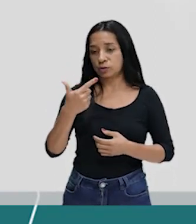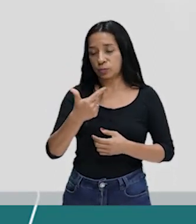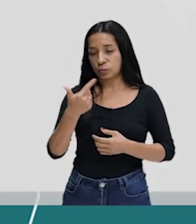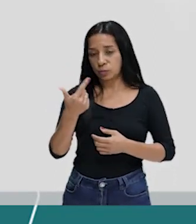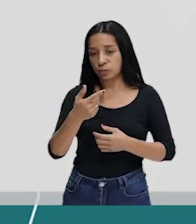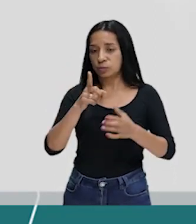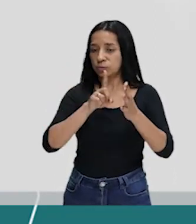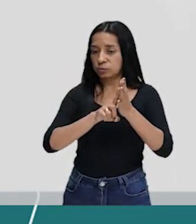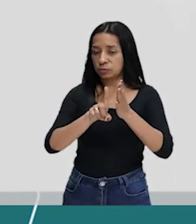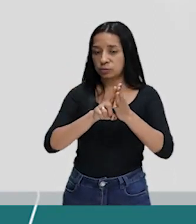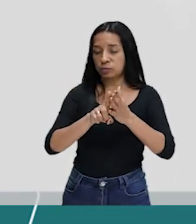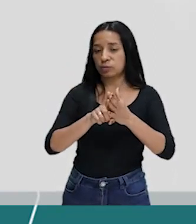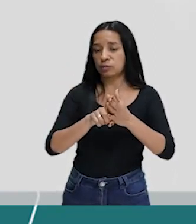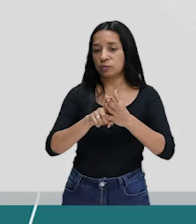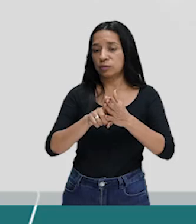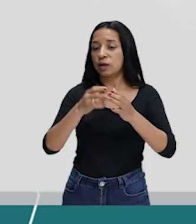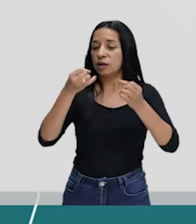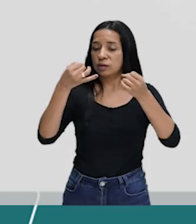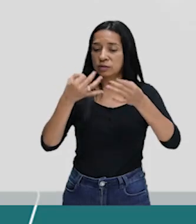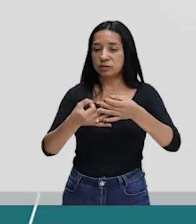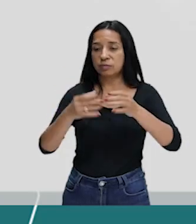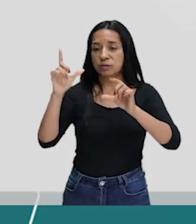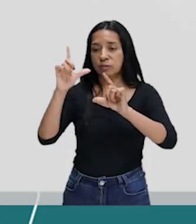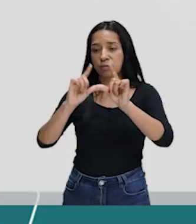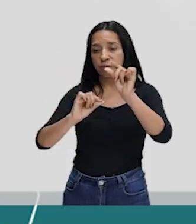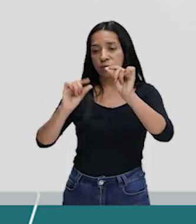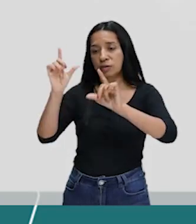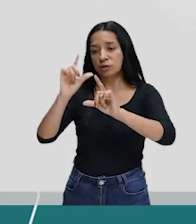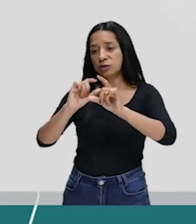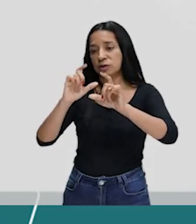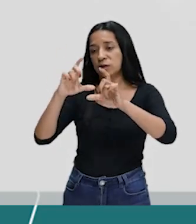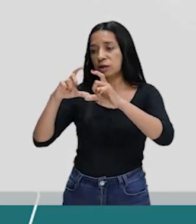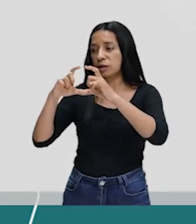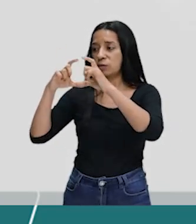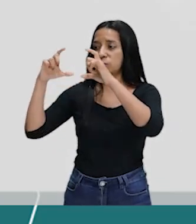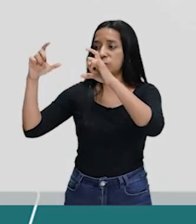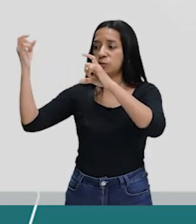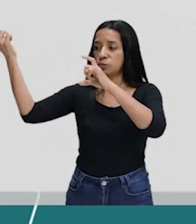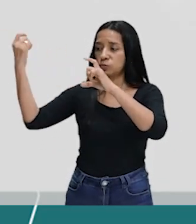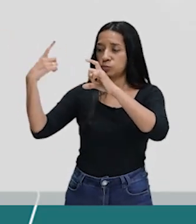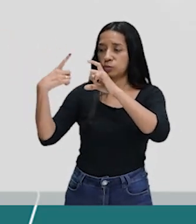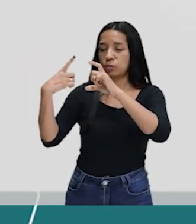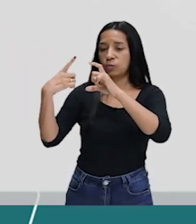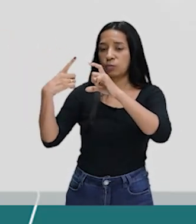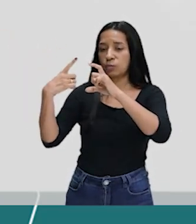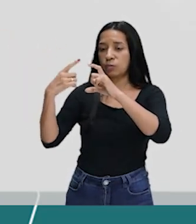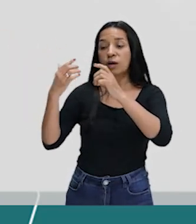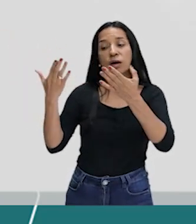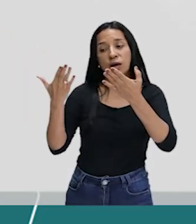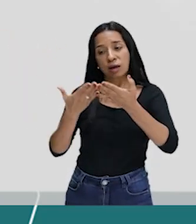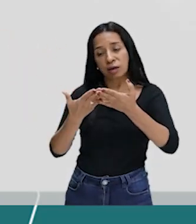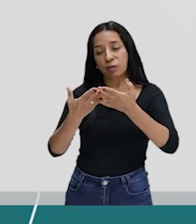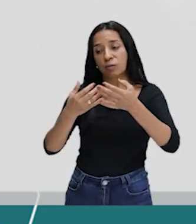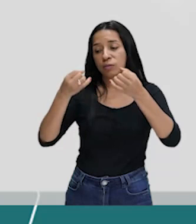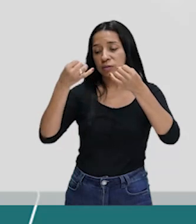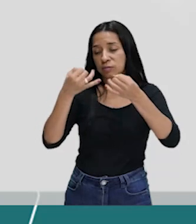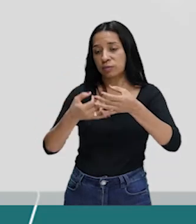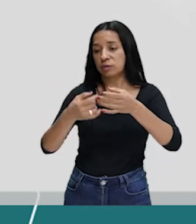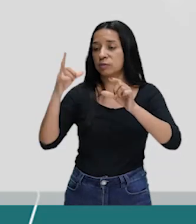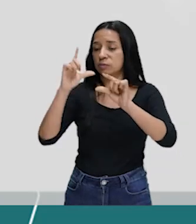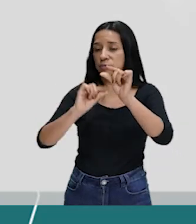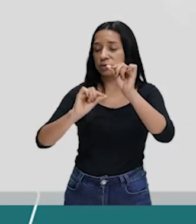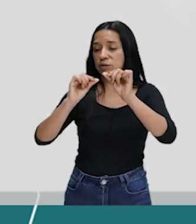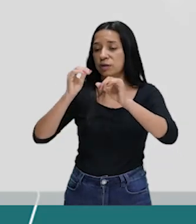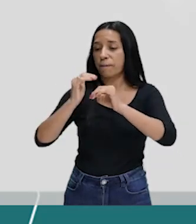numa estrela do tamanho do nosso Sol, certo? Agora nós estamos falando de uma estrela que é 20 vezes maior do que o nosso